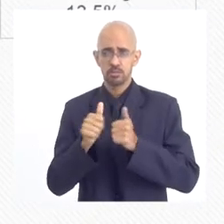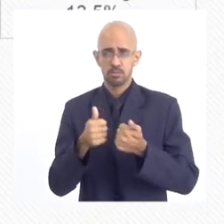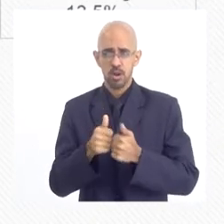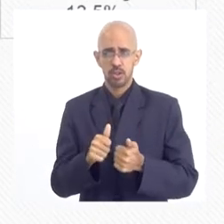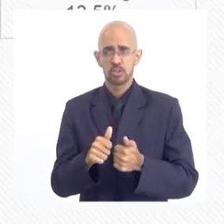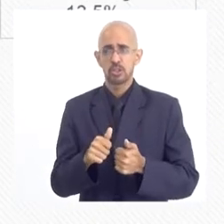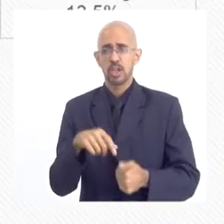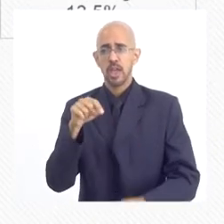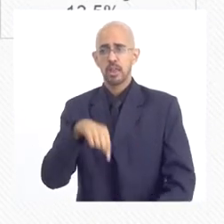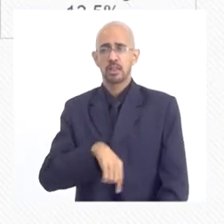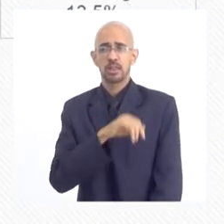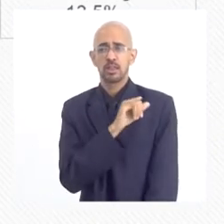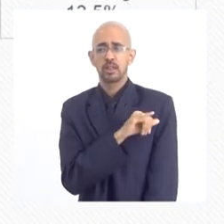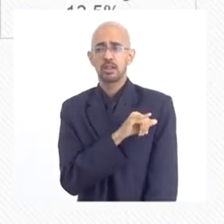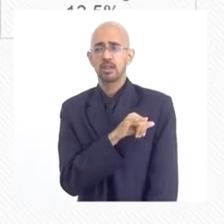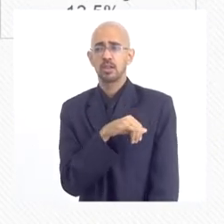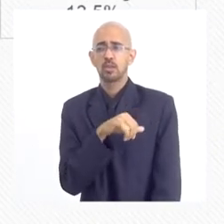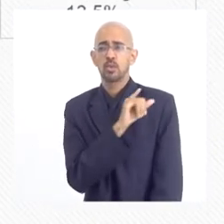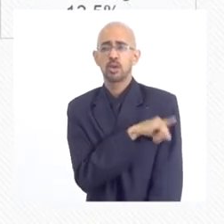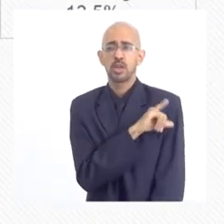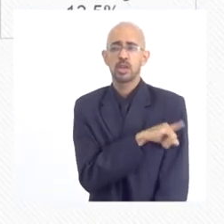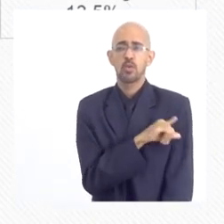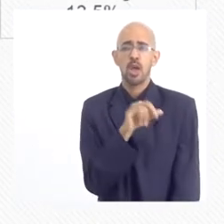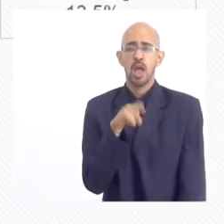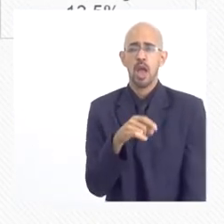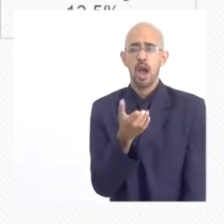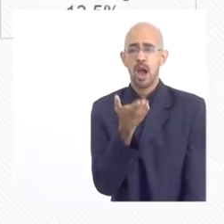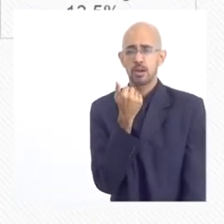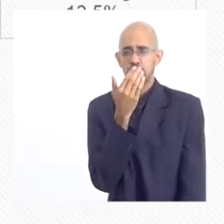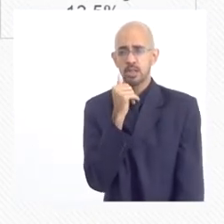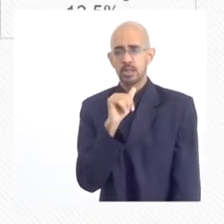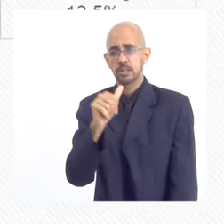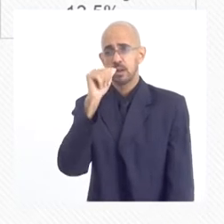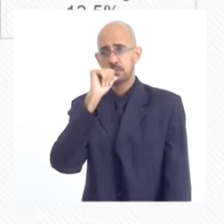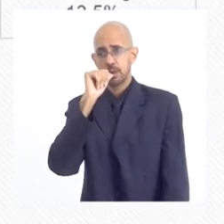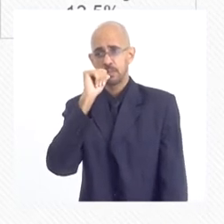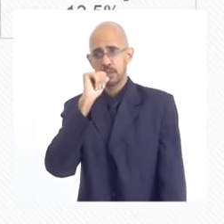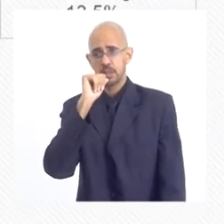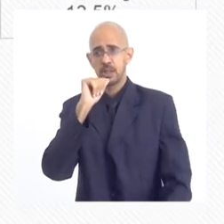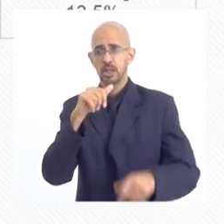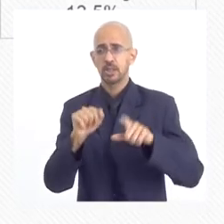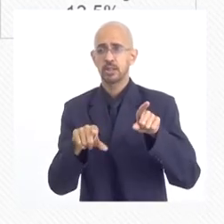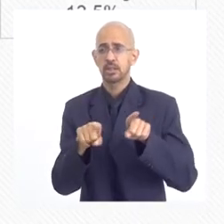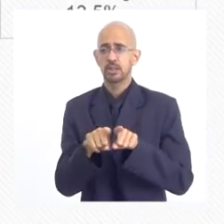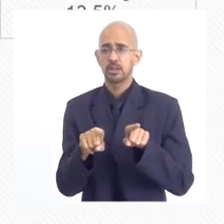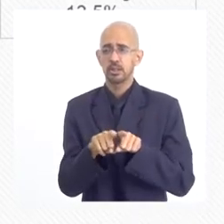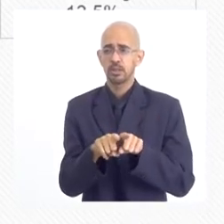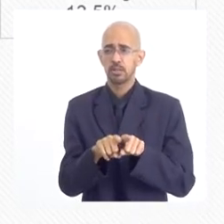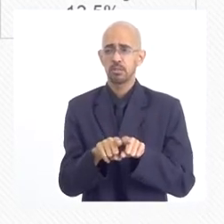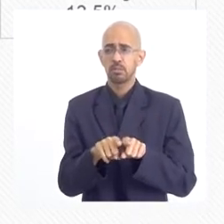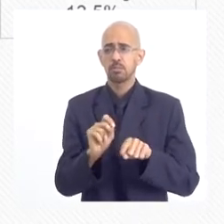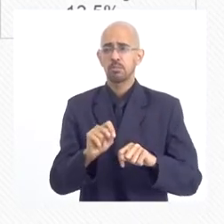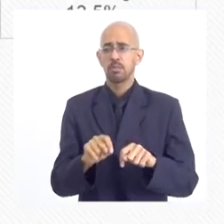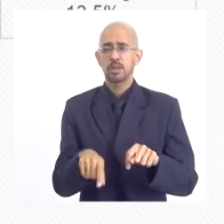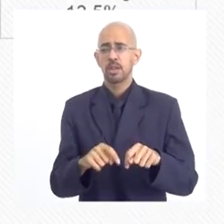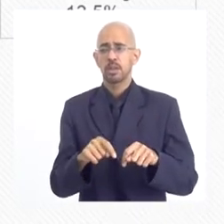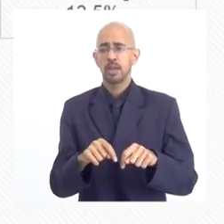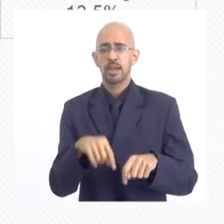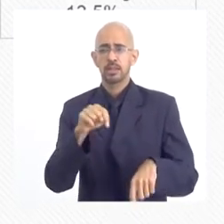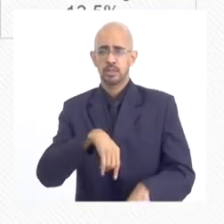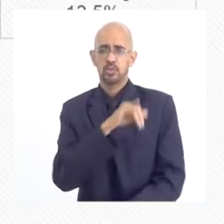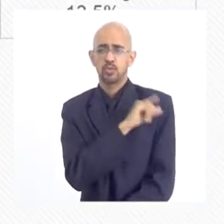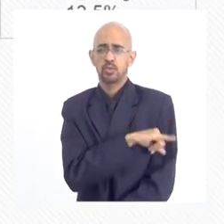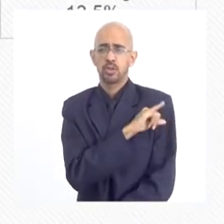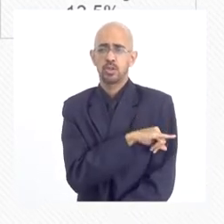Janeiro, foi em alimentação e bebidas e depois artigos para residência, né? Não que o transporte seja desprezível, já temos